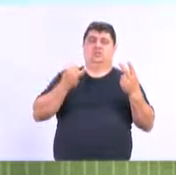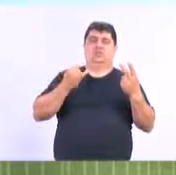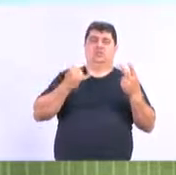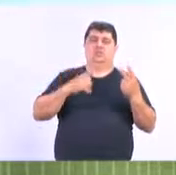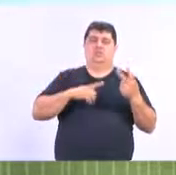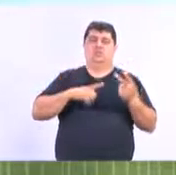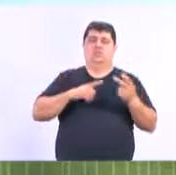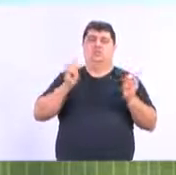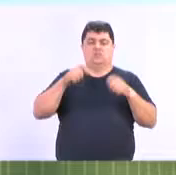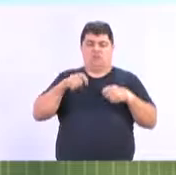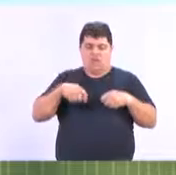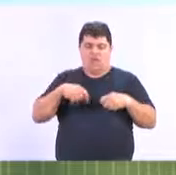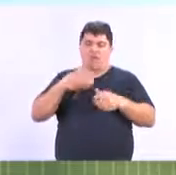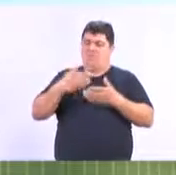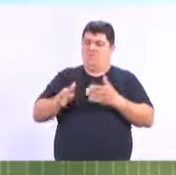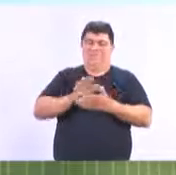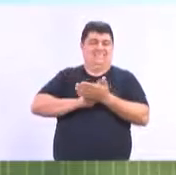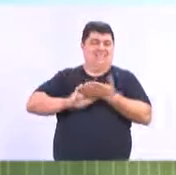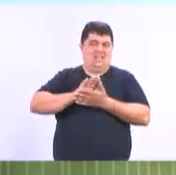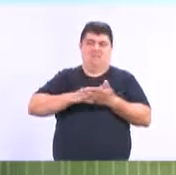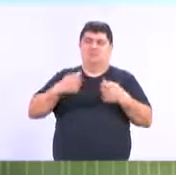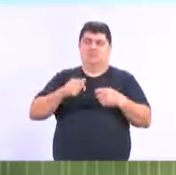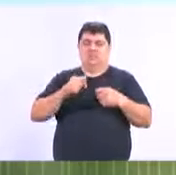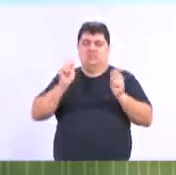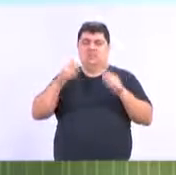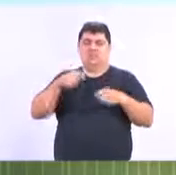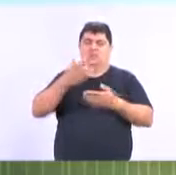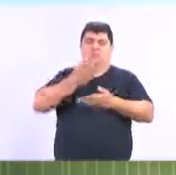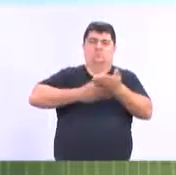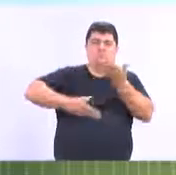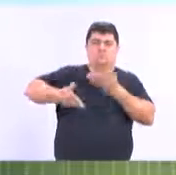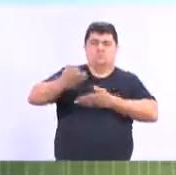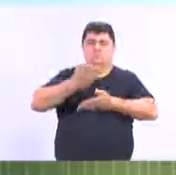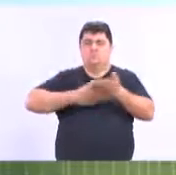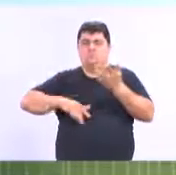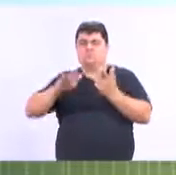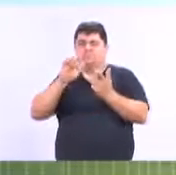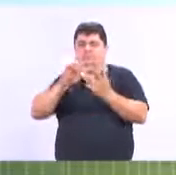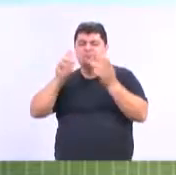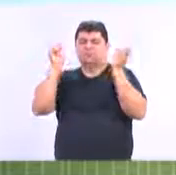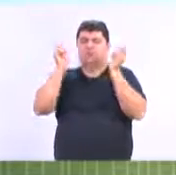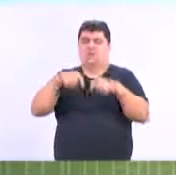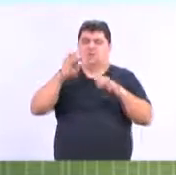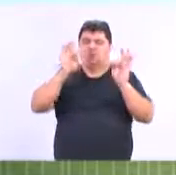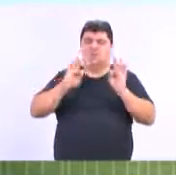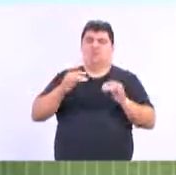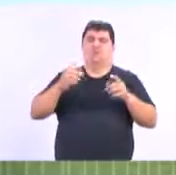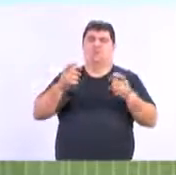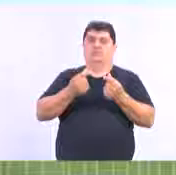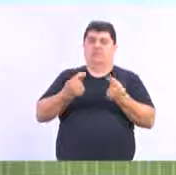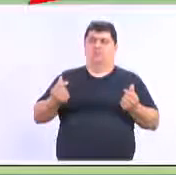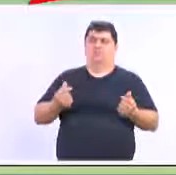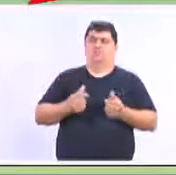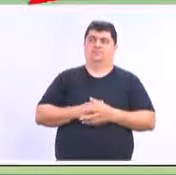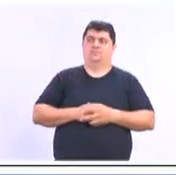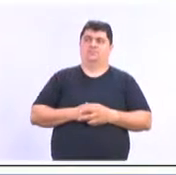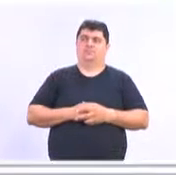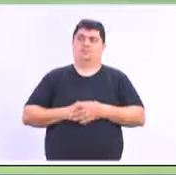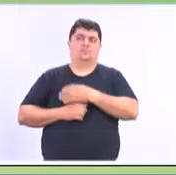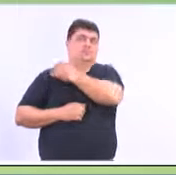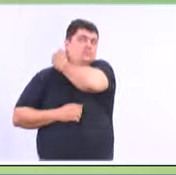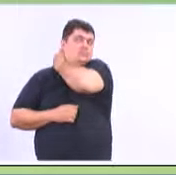conseguir dar o link de informação que a gente precisa, que a gente necessita passar para o curso técnico de finanças. Então, vejamos